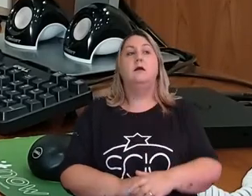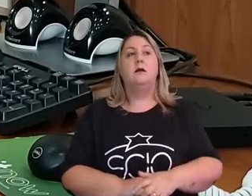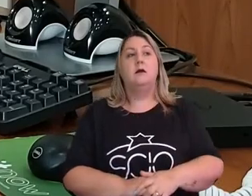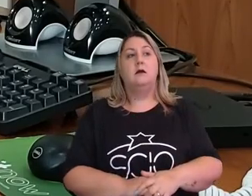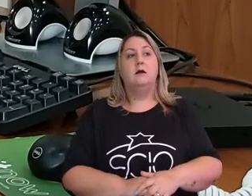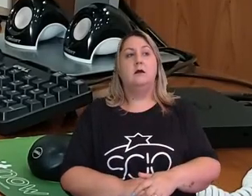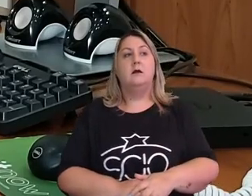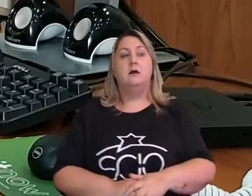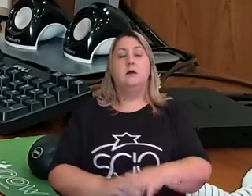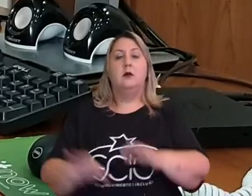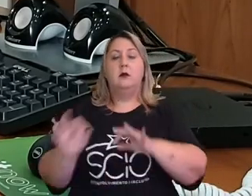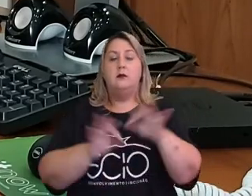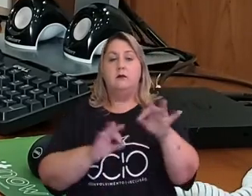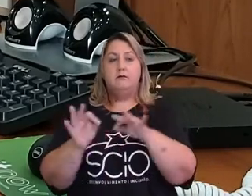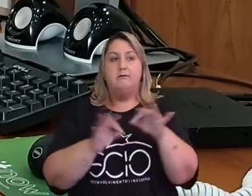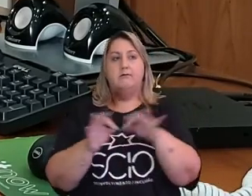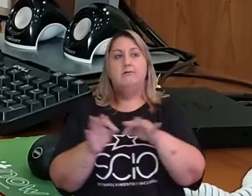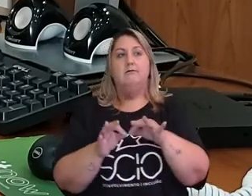dentro de um programa,